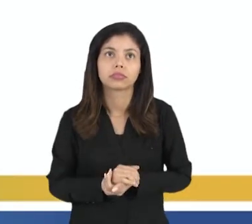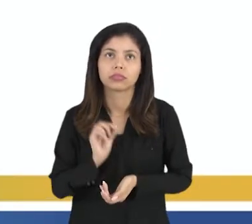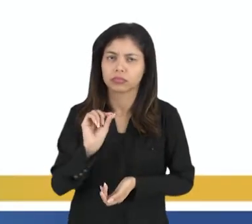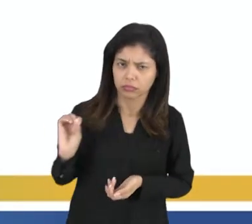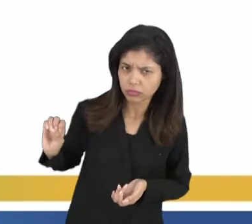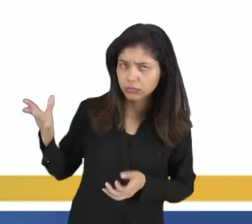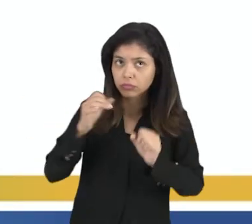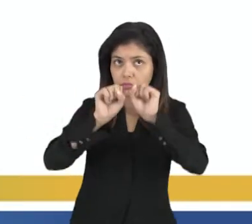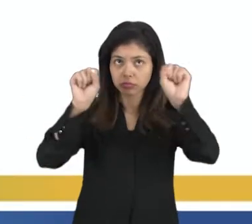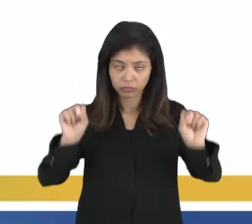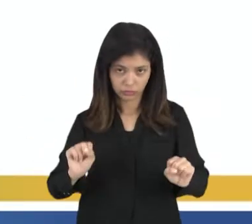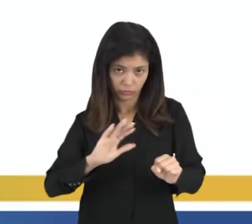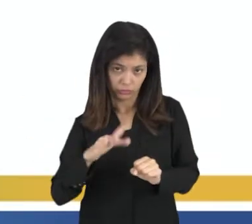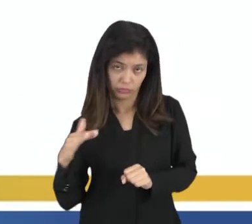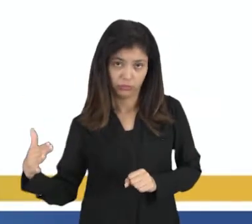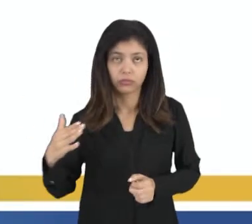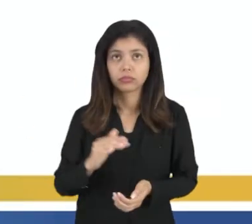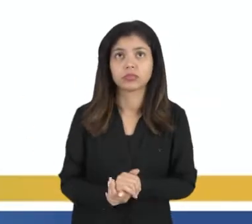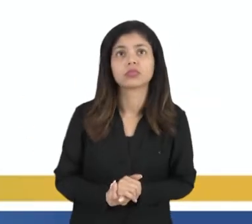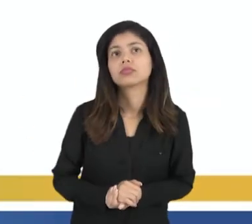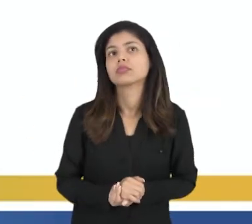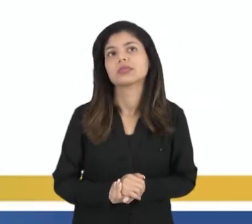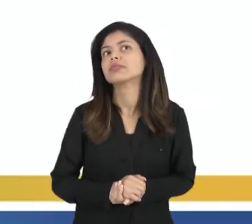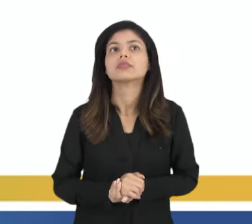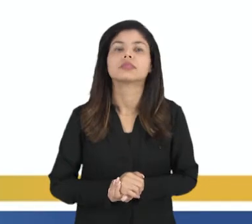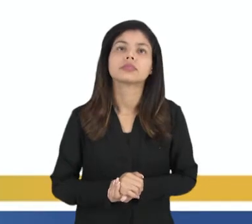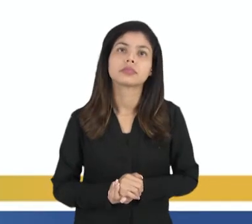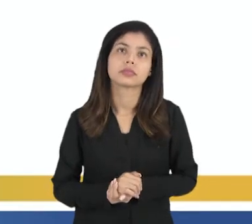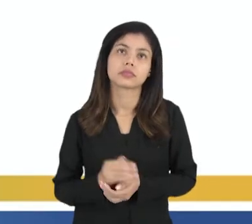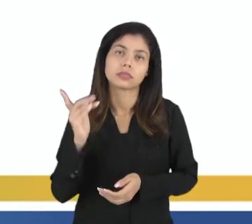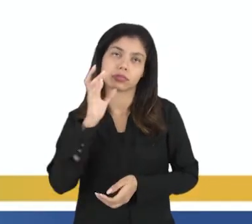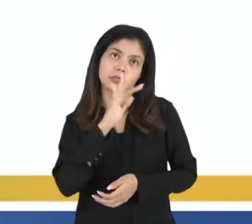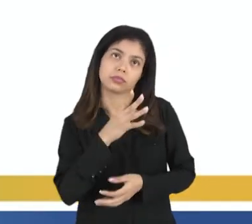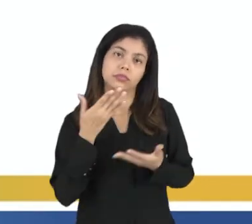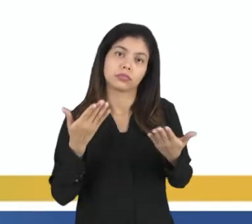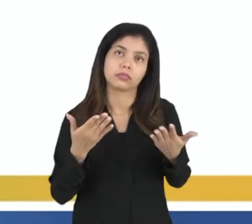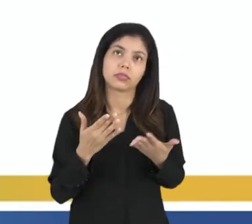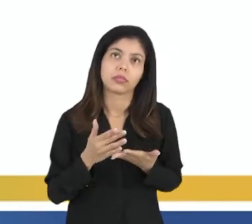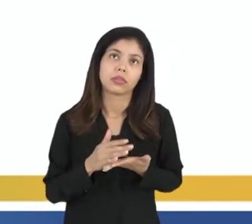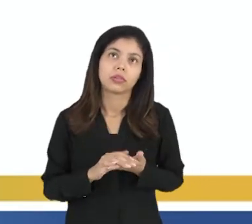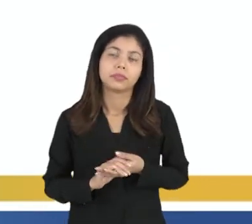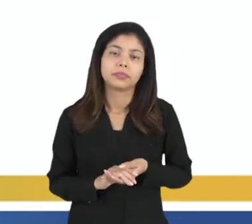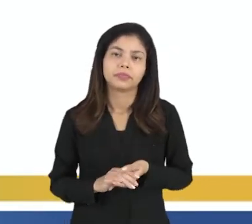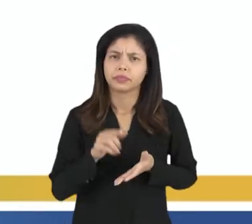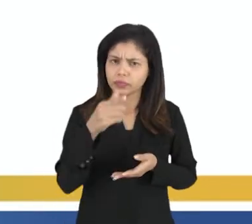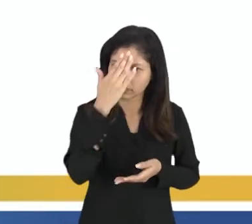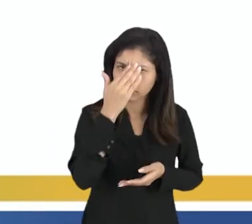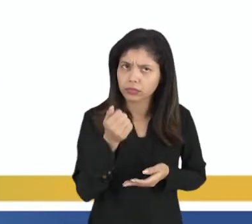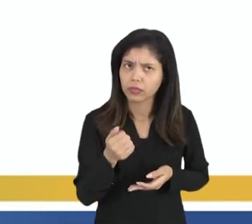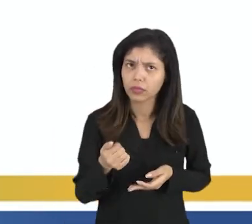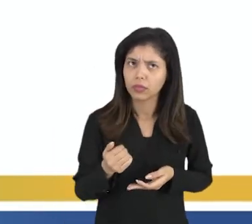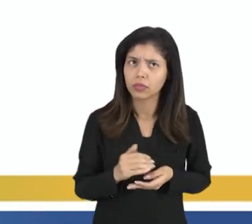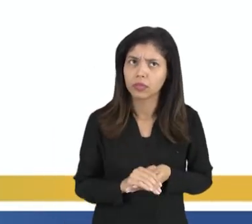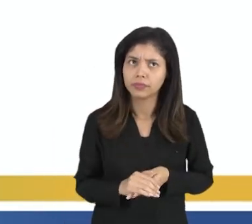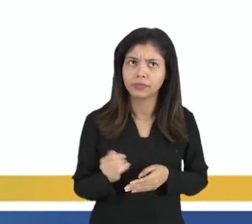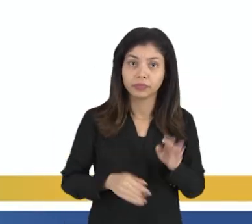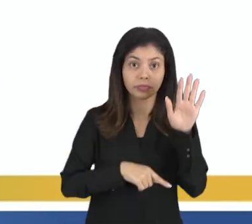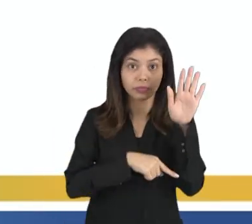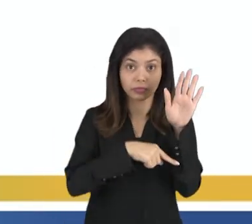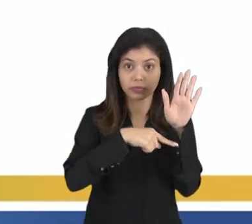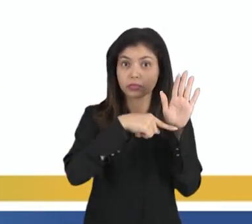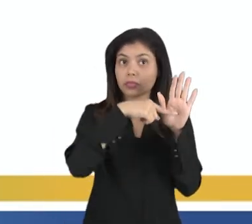O que acontece? O que acontece quando eu forneço calor para um sistema? Você sabe disso. A temperatura,